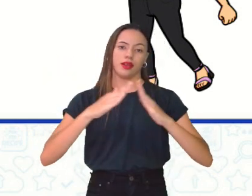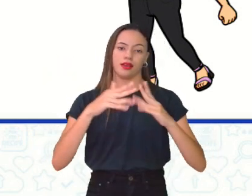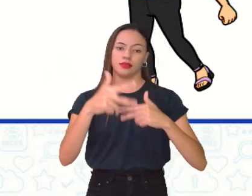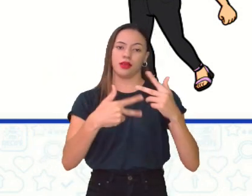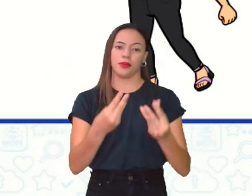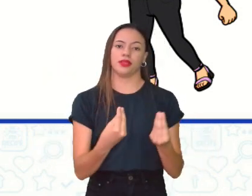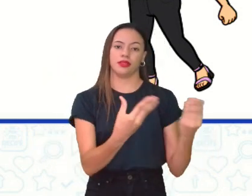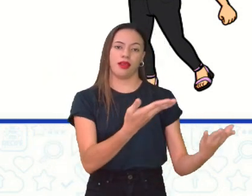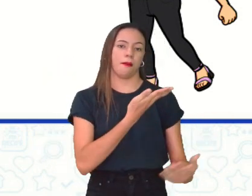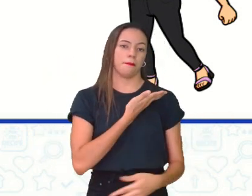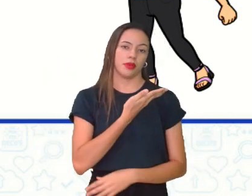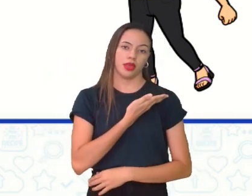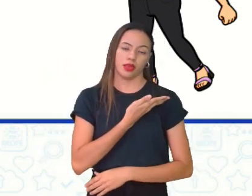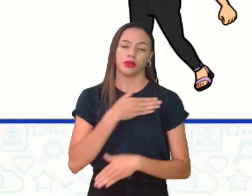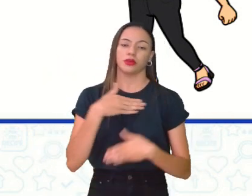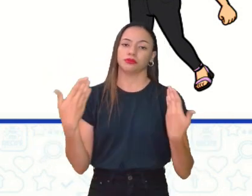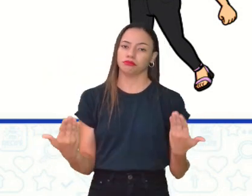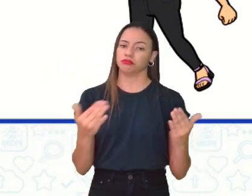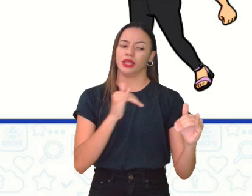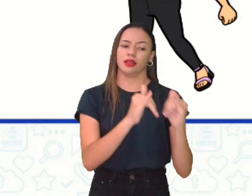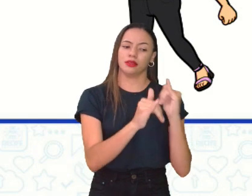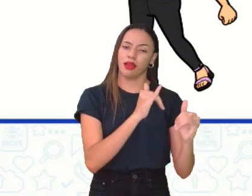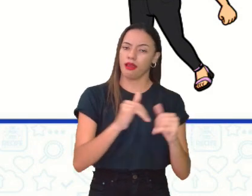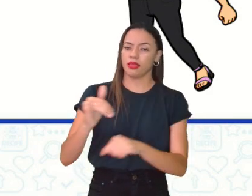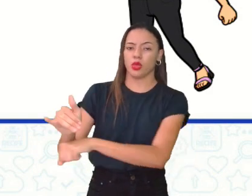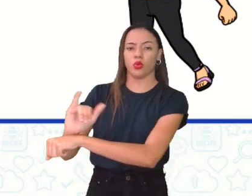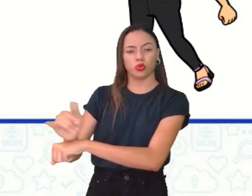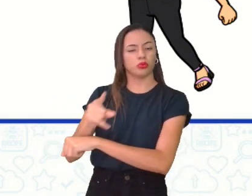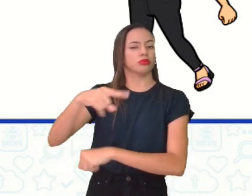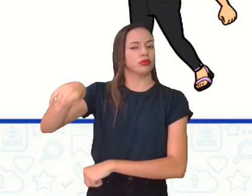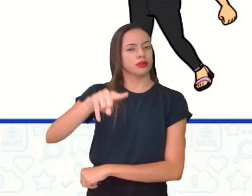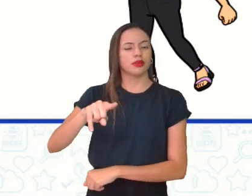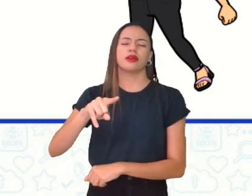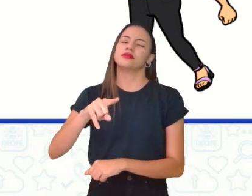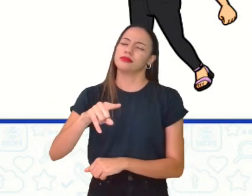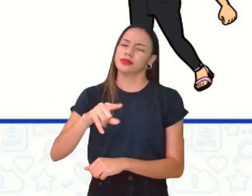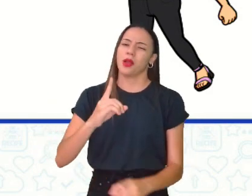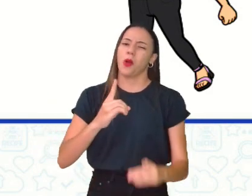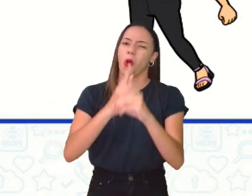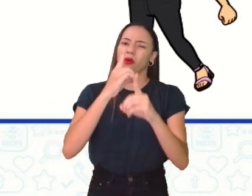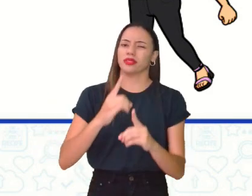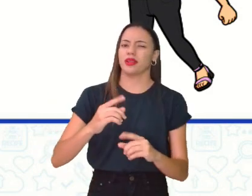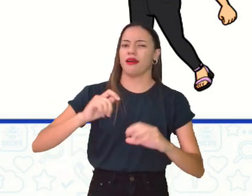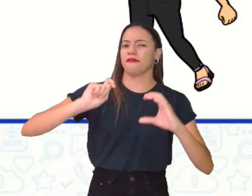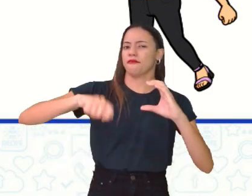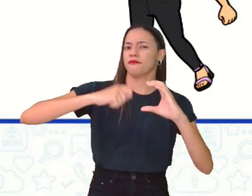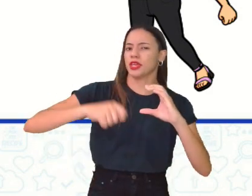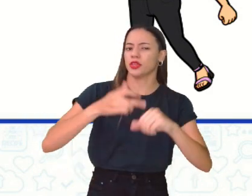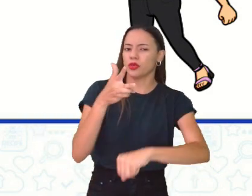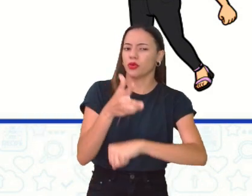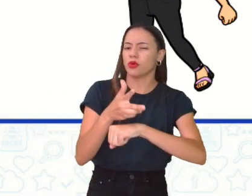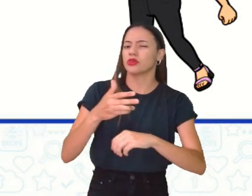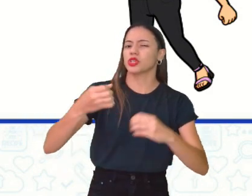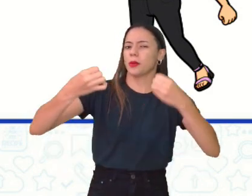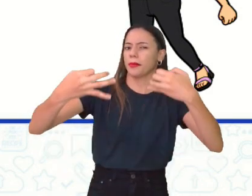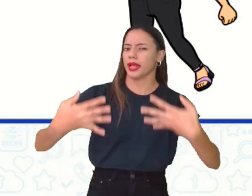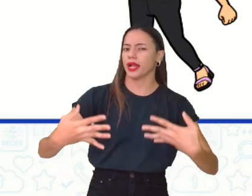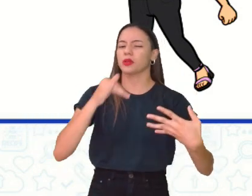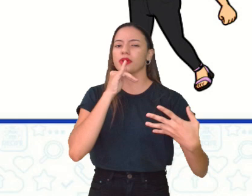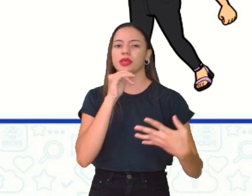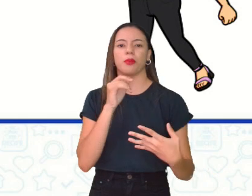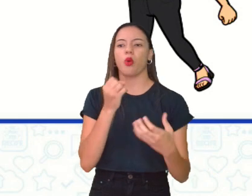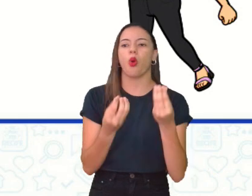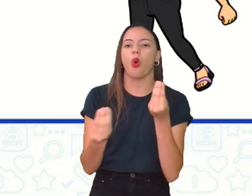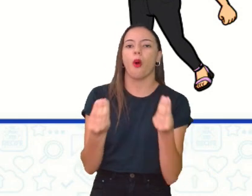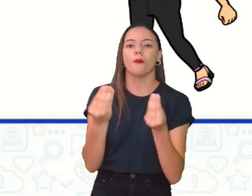os amigos. Então, na internet, no YouTube, vocês encontram tutoriais de cartões de Natal,